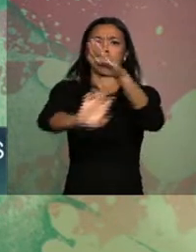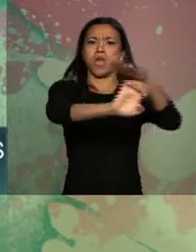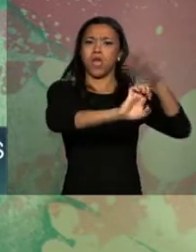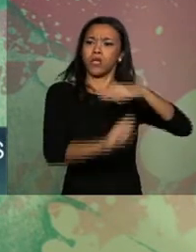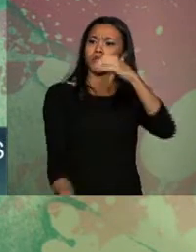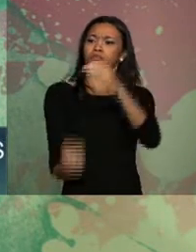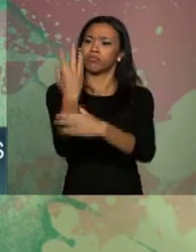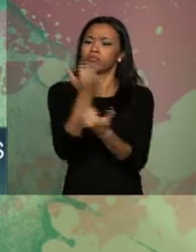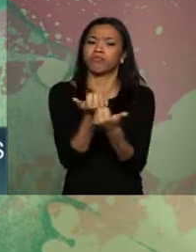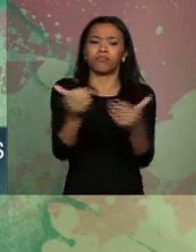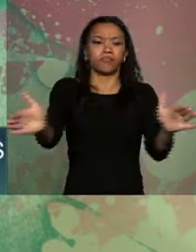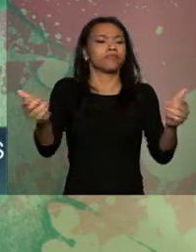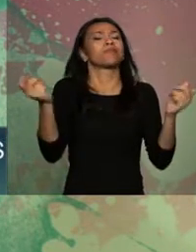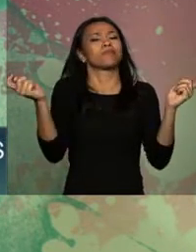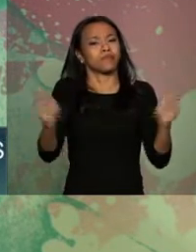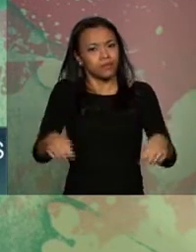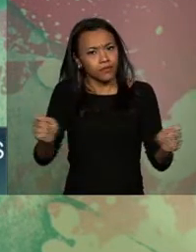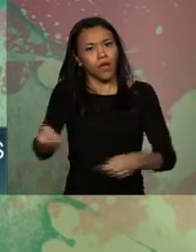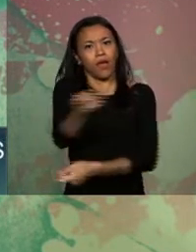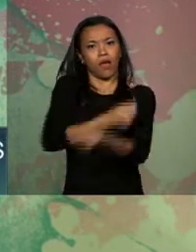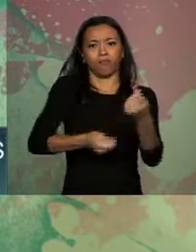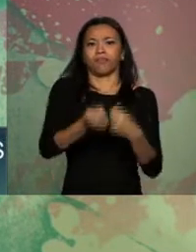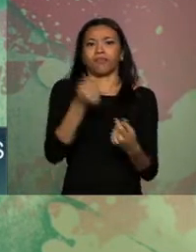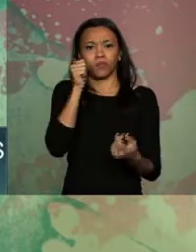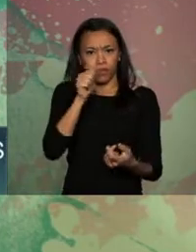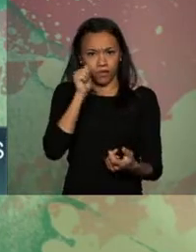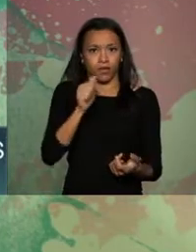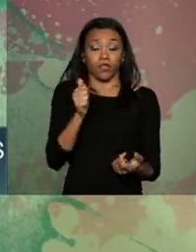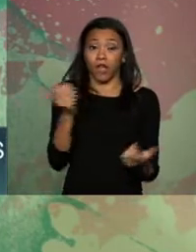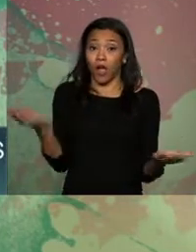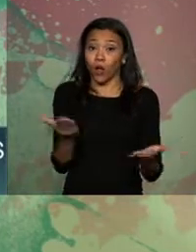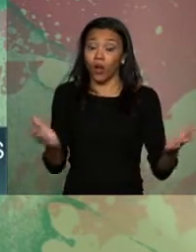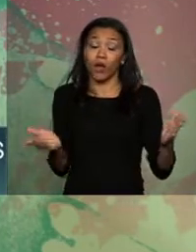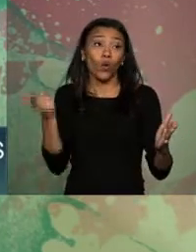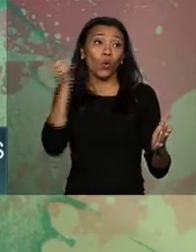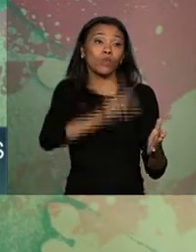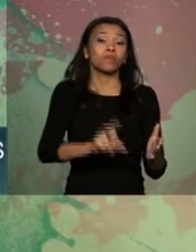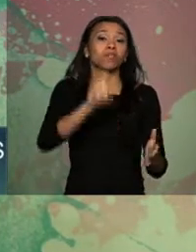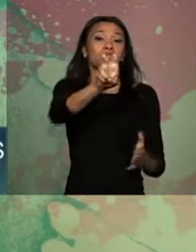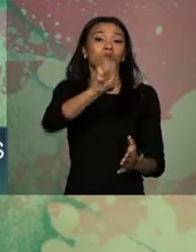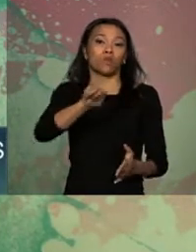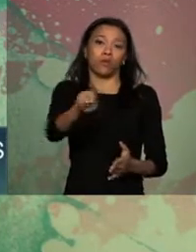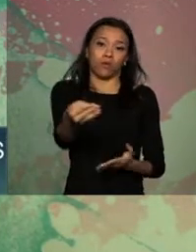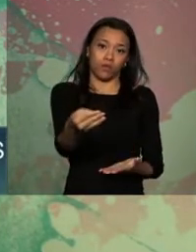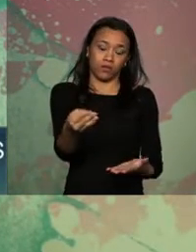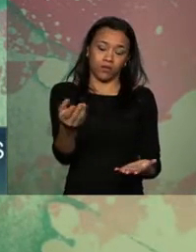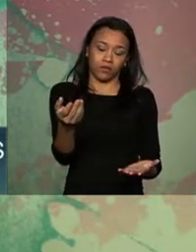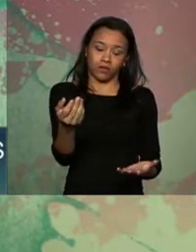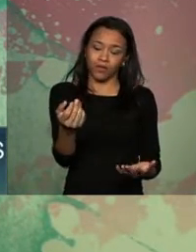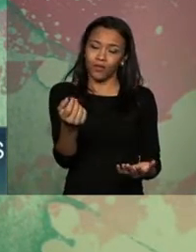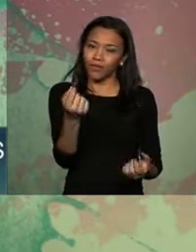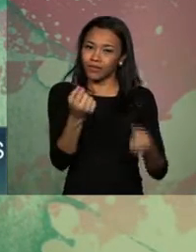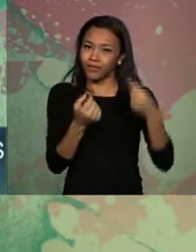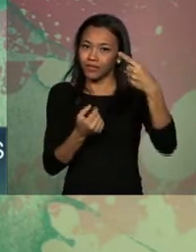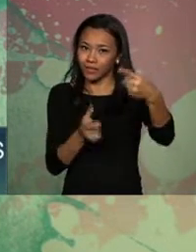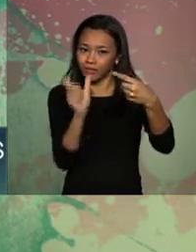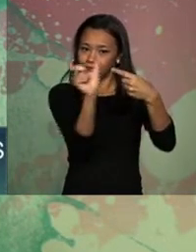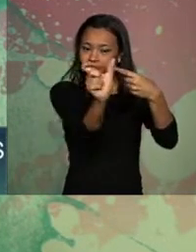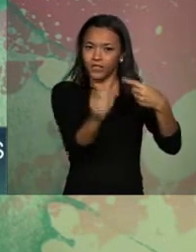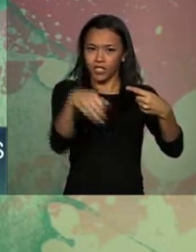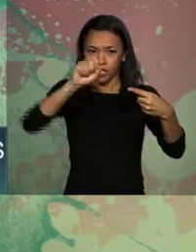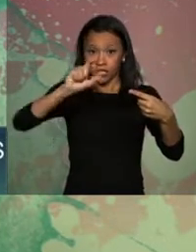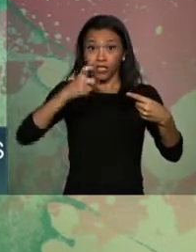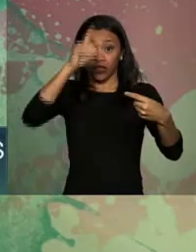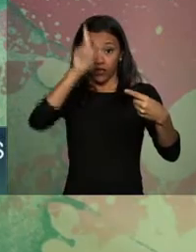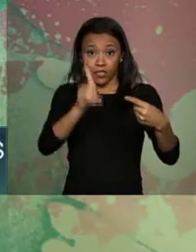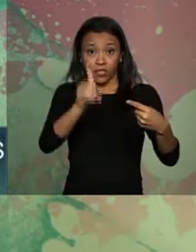de cidadãos, agora nós chegamos a 5 milhões. São três palavras: dignidade,